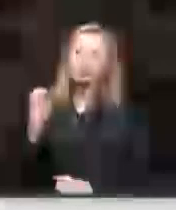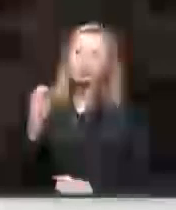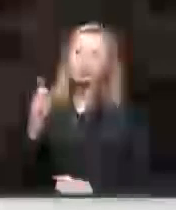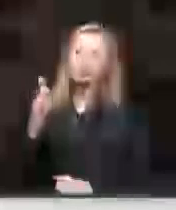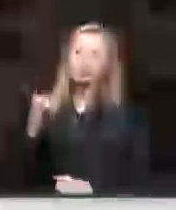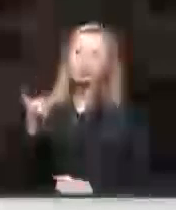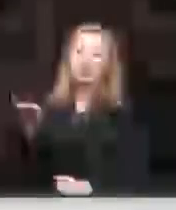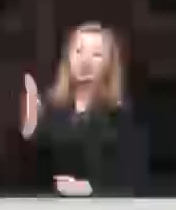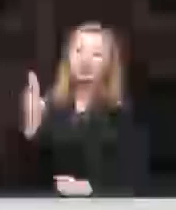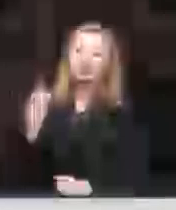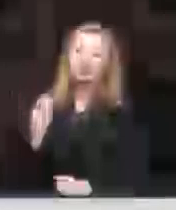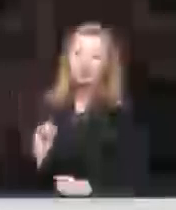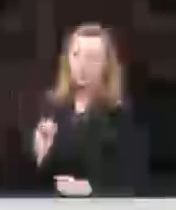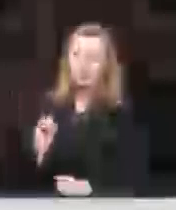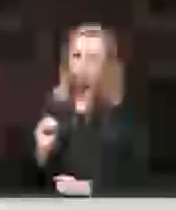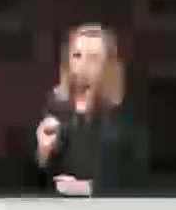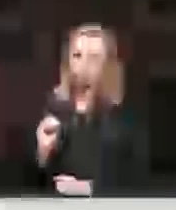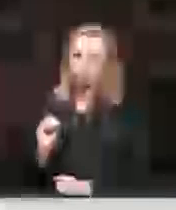hoje